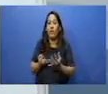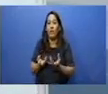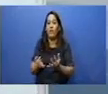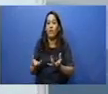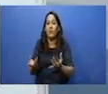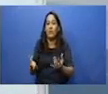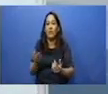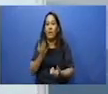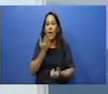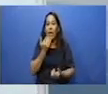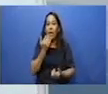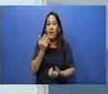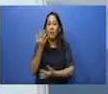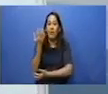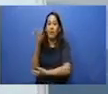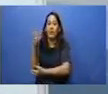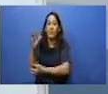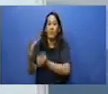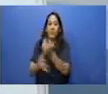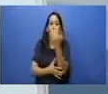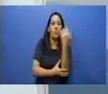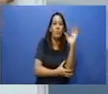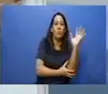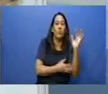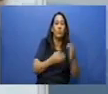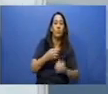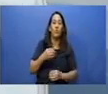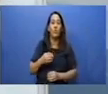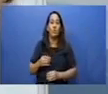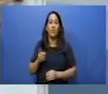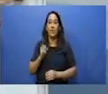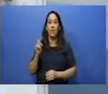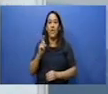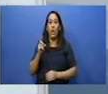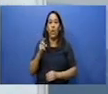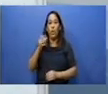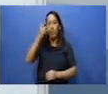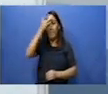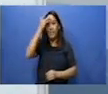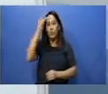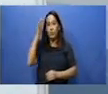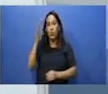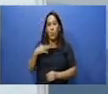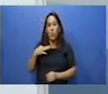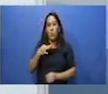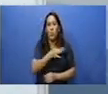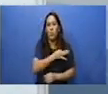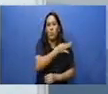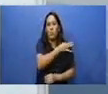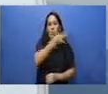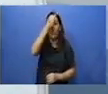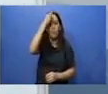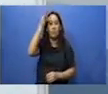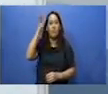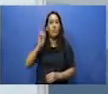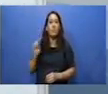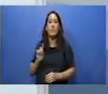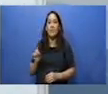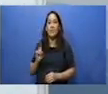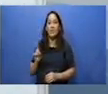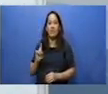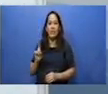resposta, outro parágrafo. Mesmo se sobrou linha, como sobrou na minha, eu vou na linha de baixo,